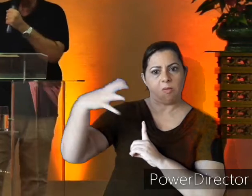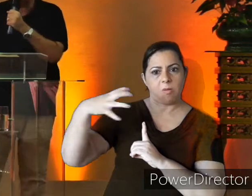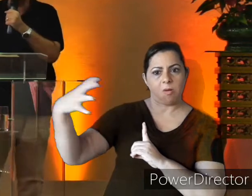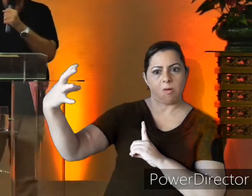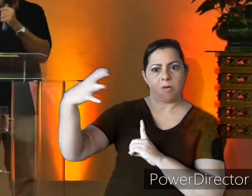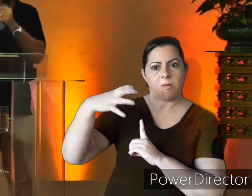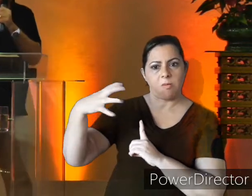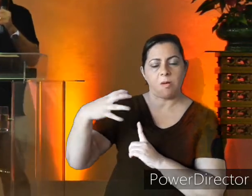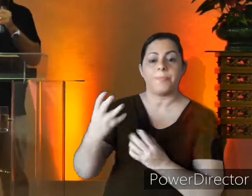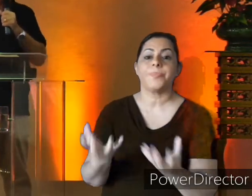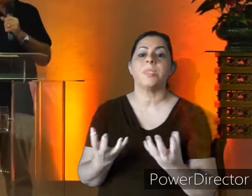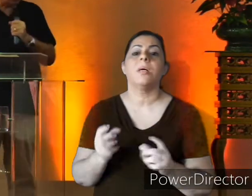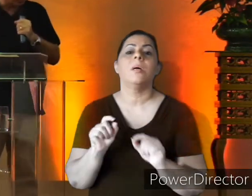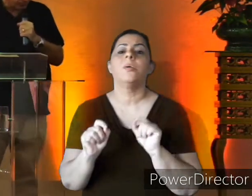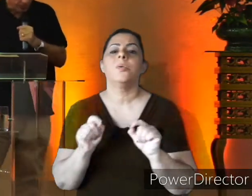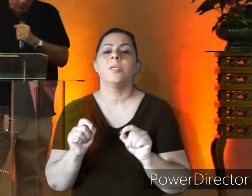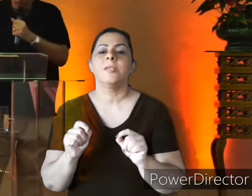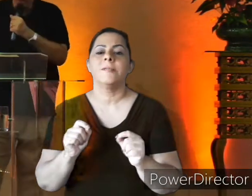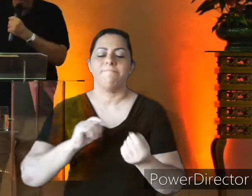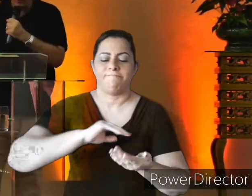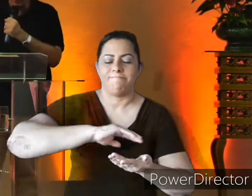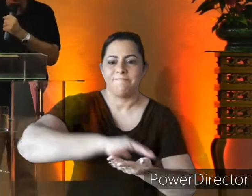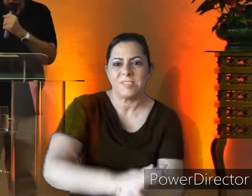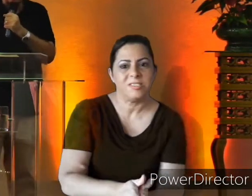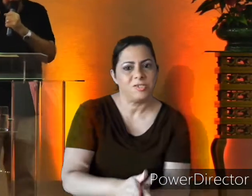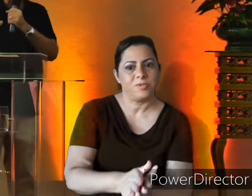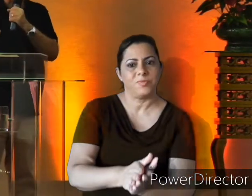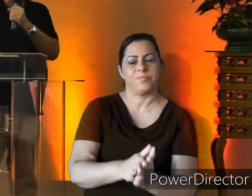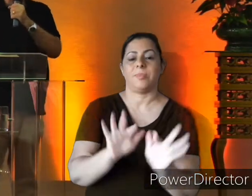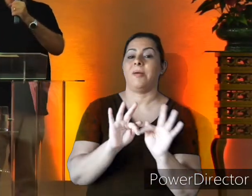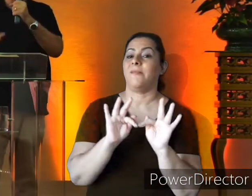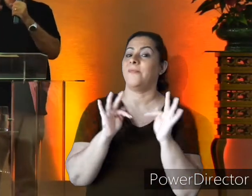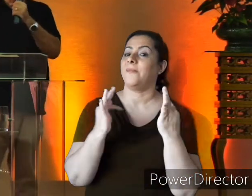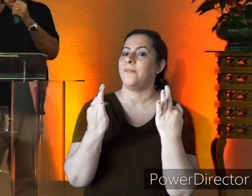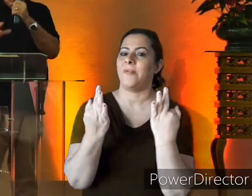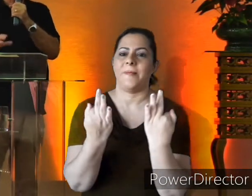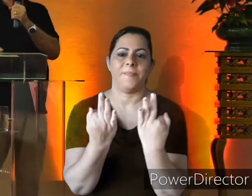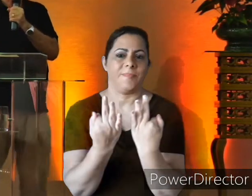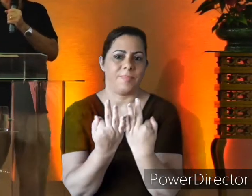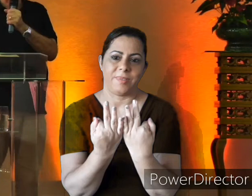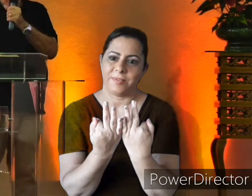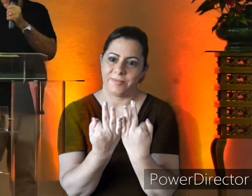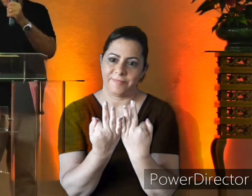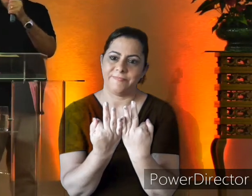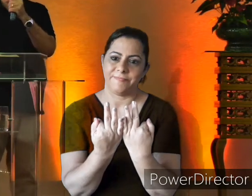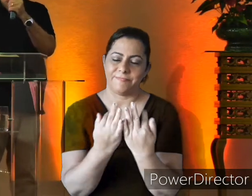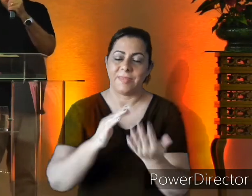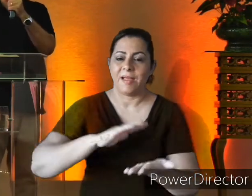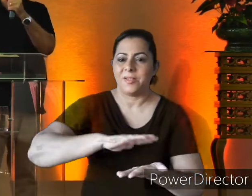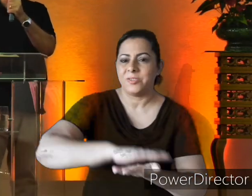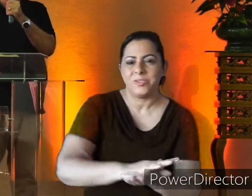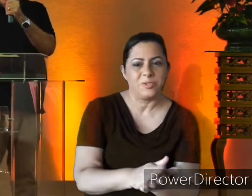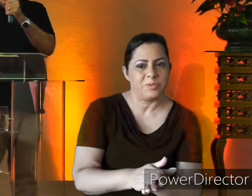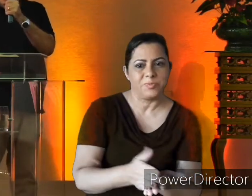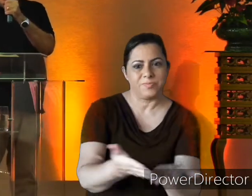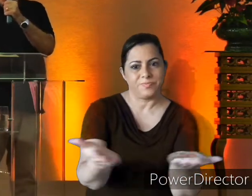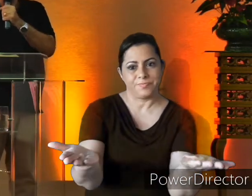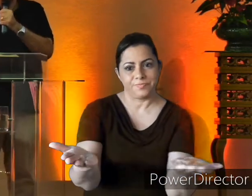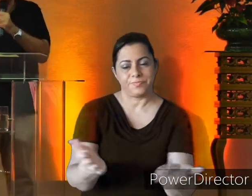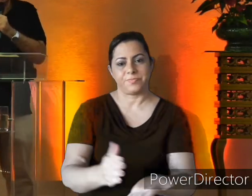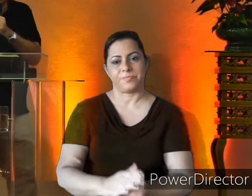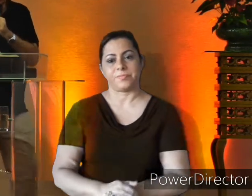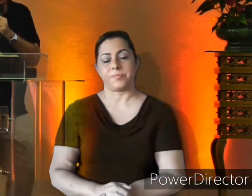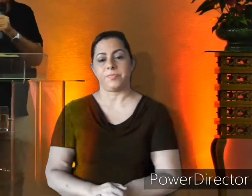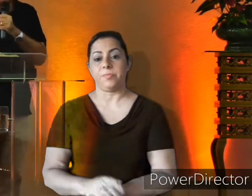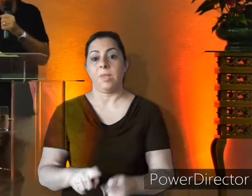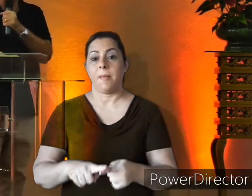malignos vindo contra a tua vida, vindo contra a tua família, vindo contra a tua casa. Mas,